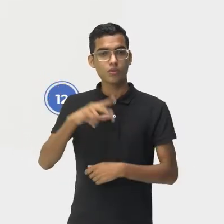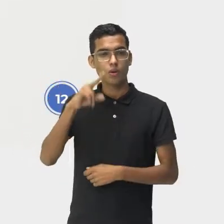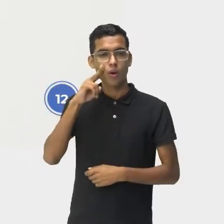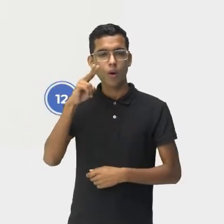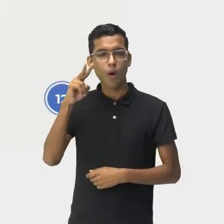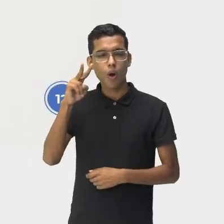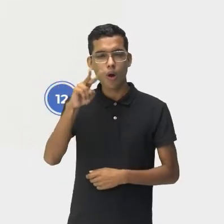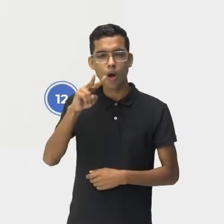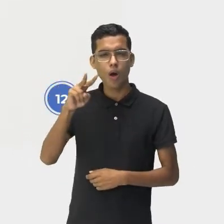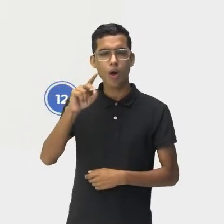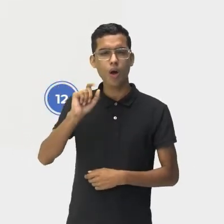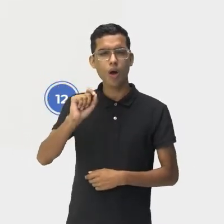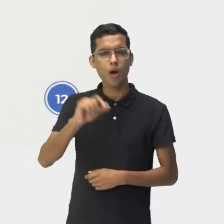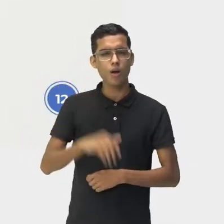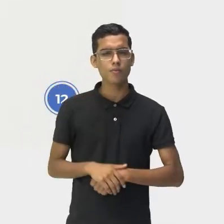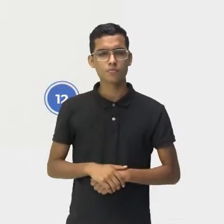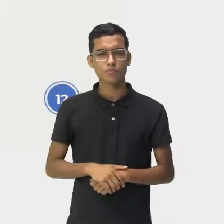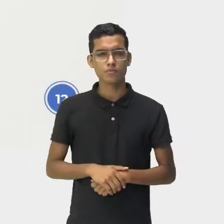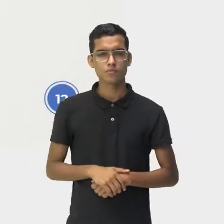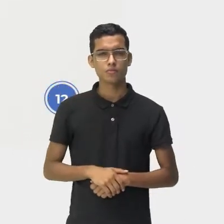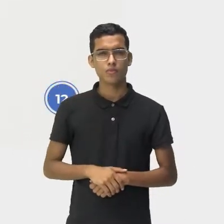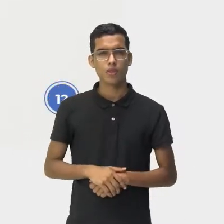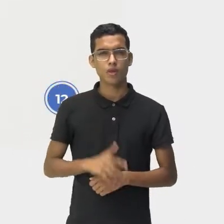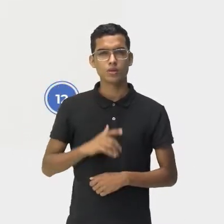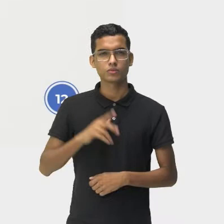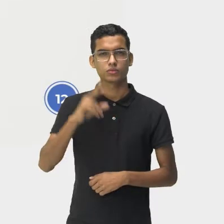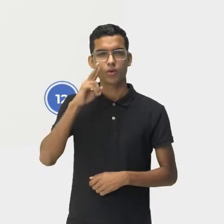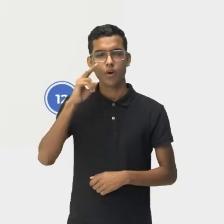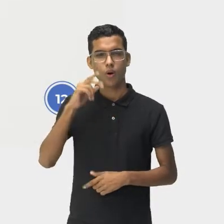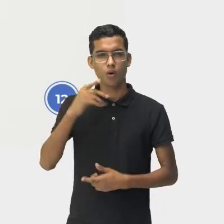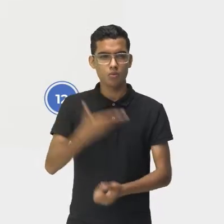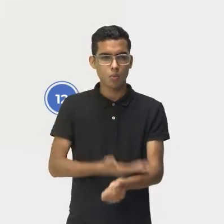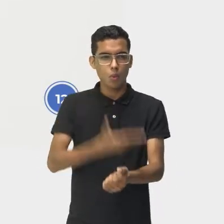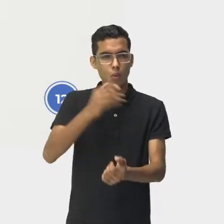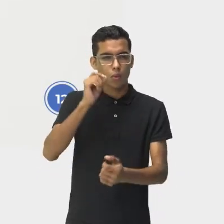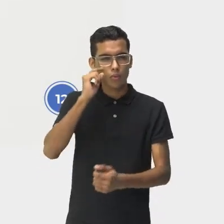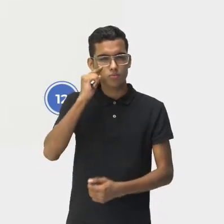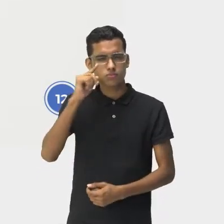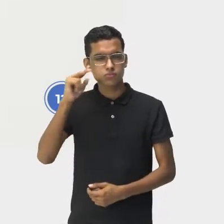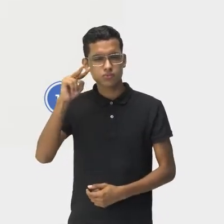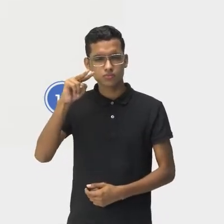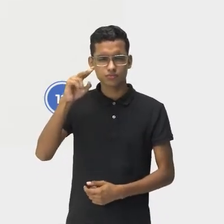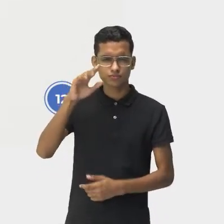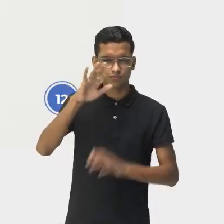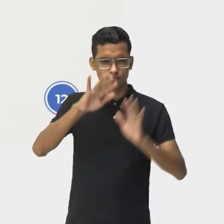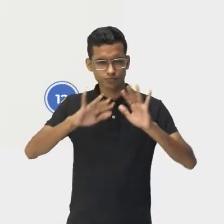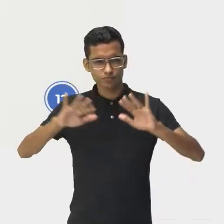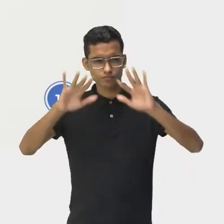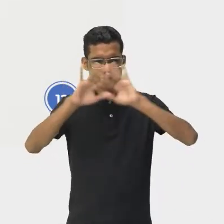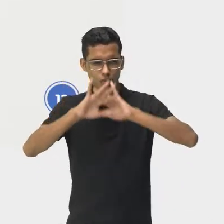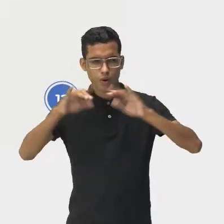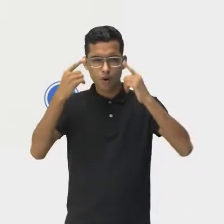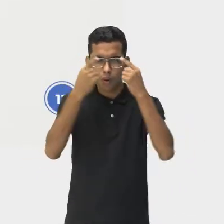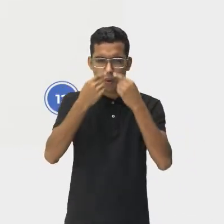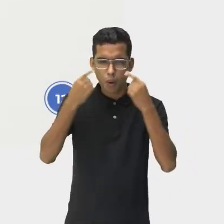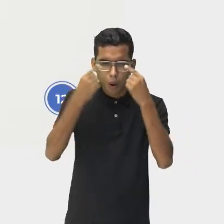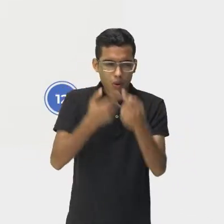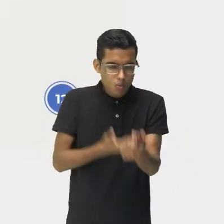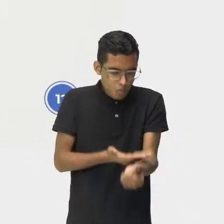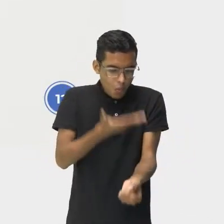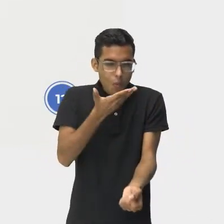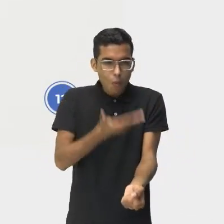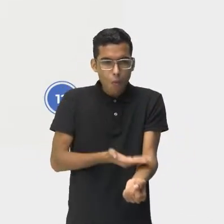retinopatia hipertensiva. Nada mais é do que pressão alta ocular, tá bom? Nós temos aqui no